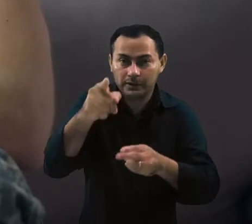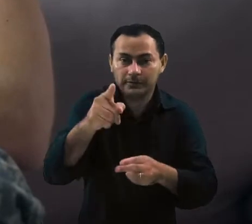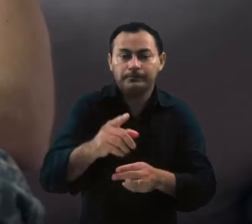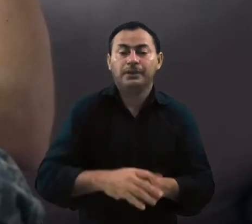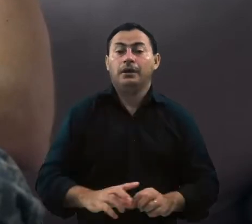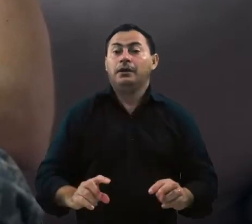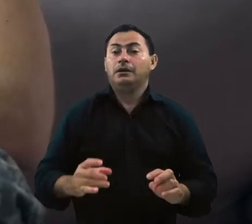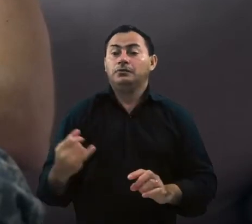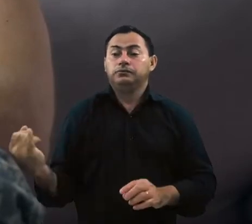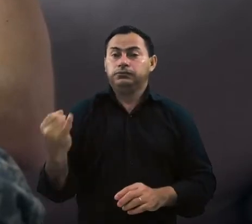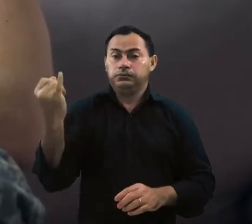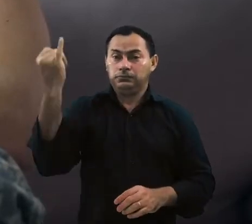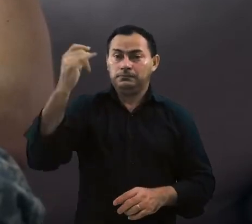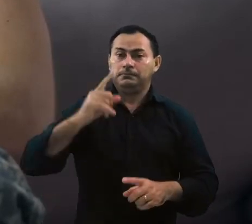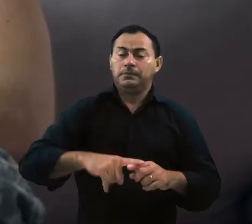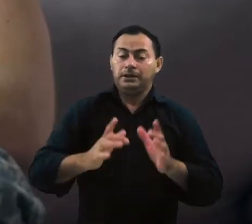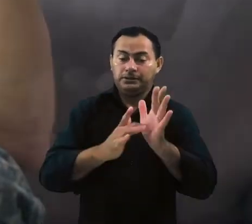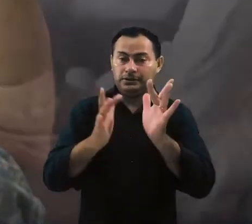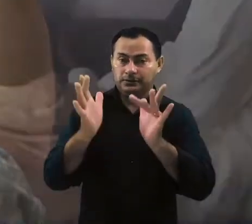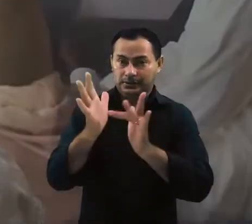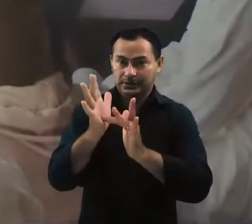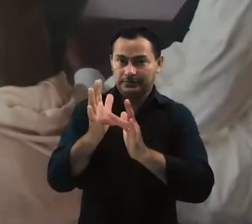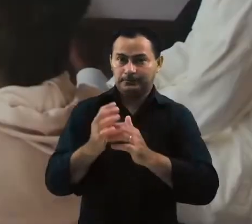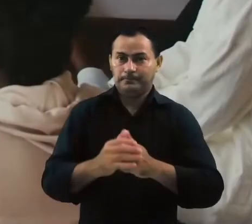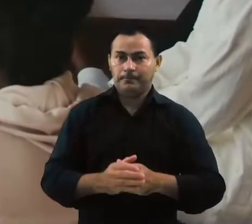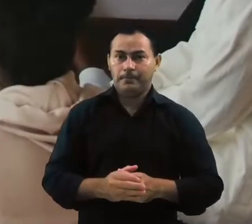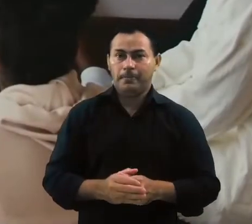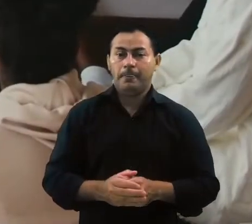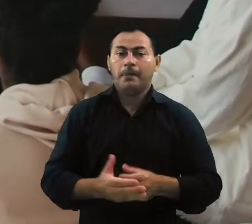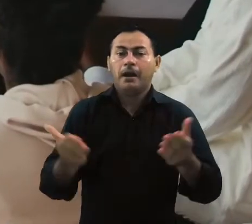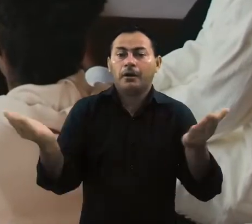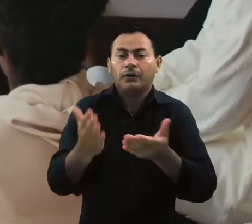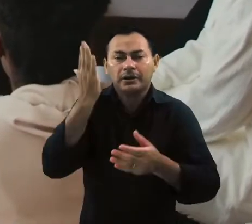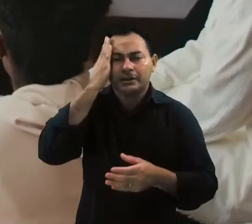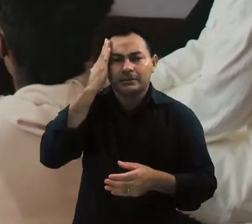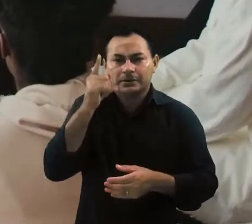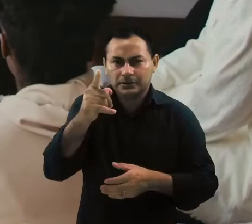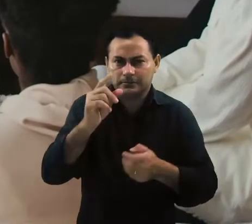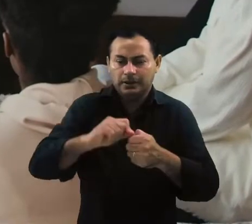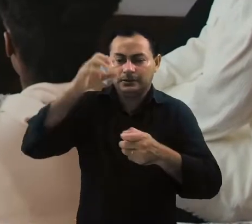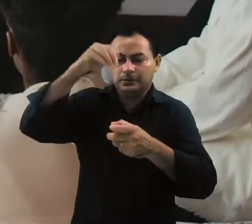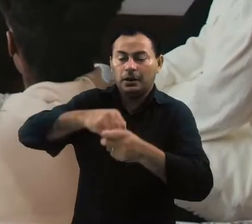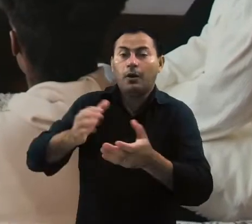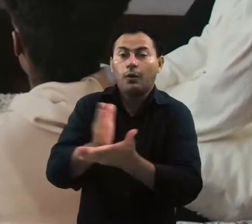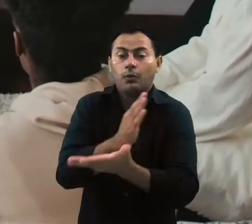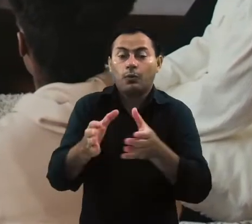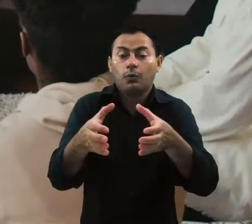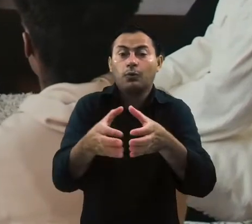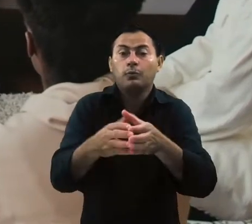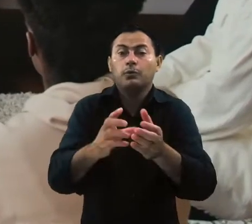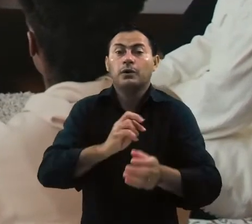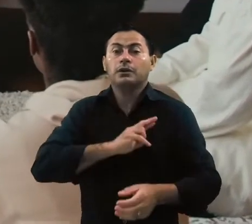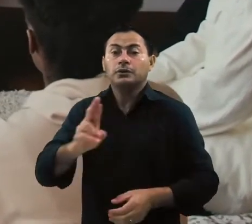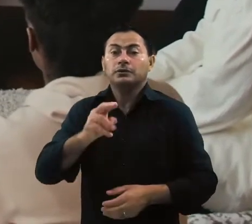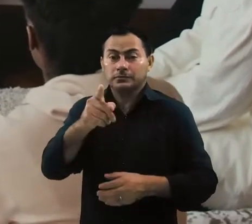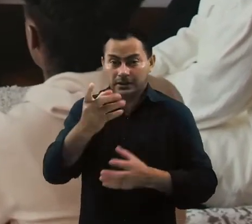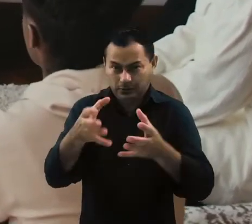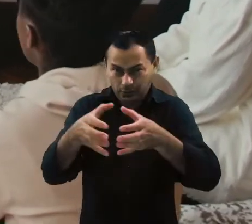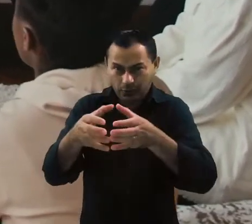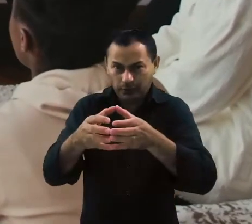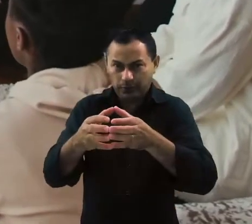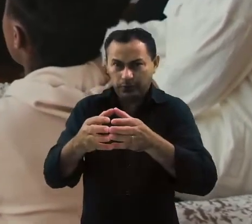pessoas como você são valiosas para Jesus e agora quero saber se você faz parte de algum grupo